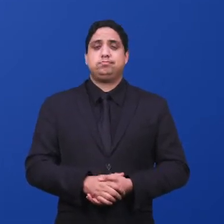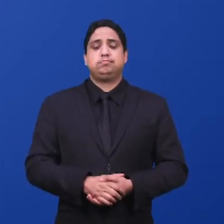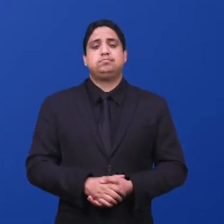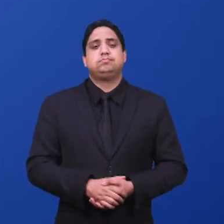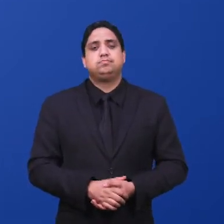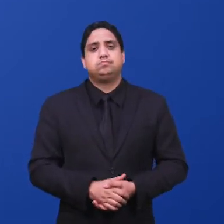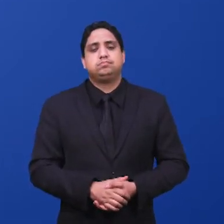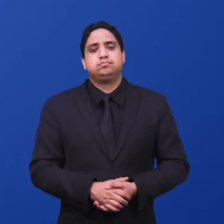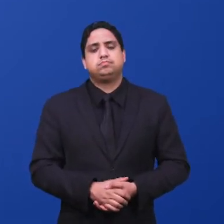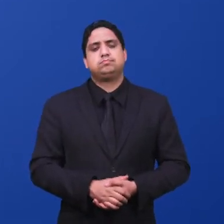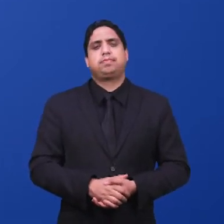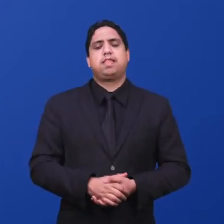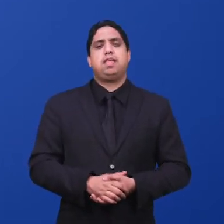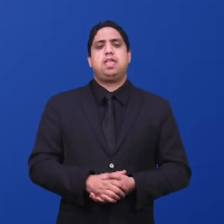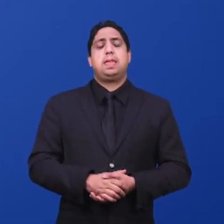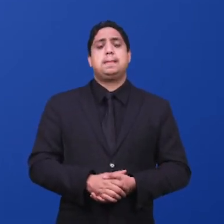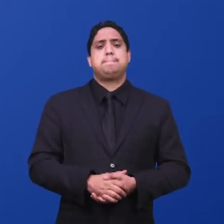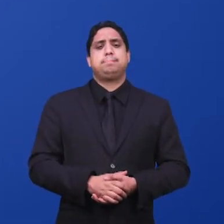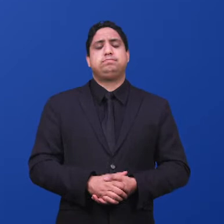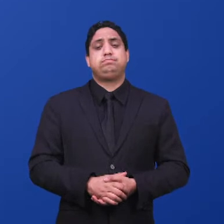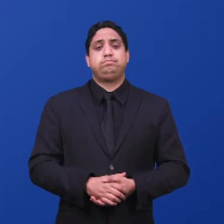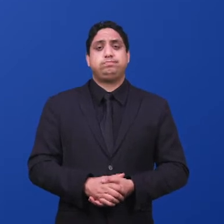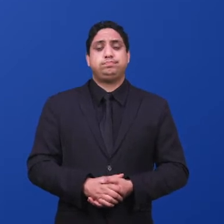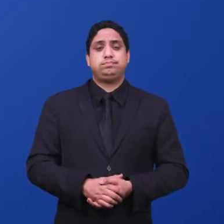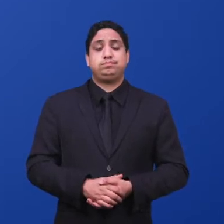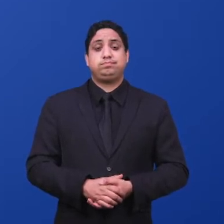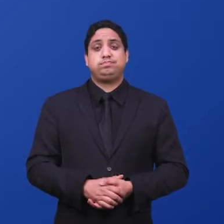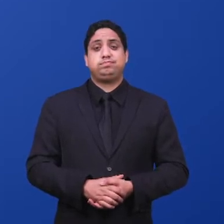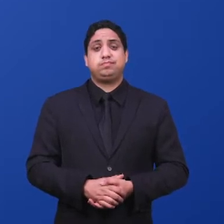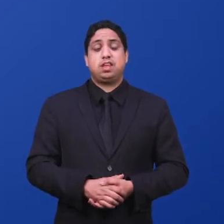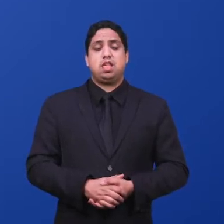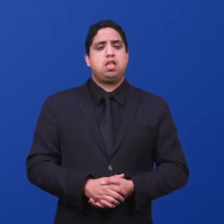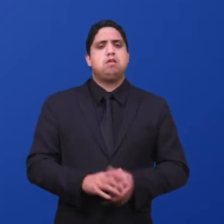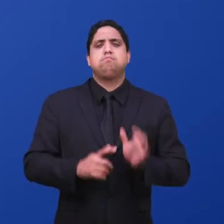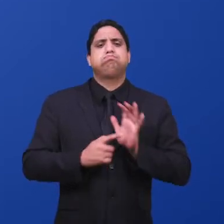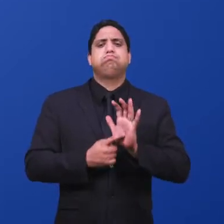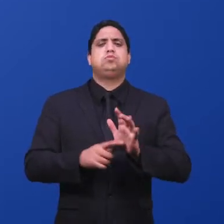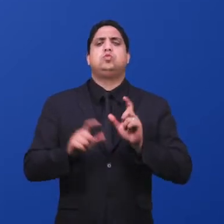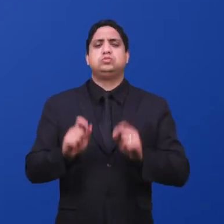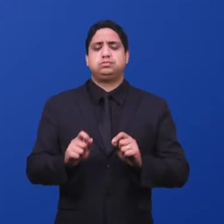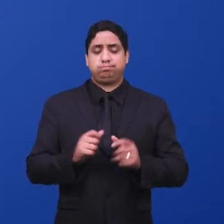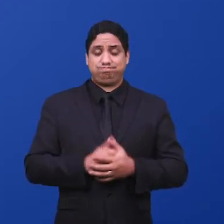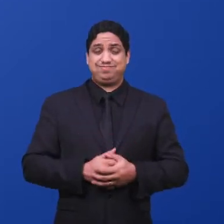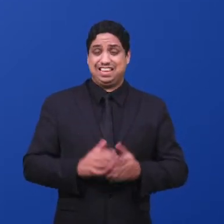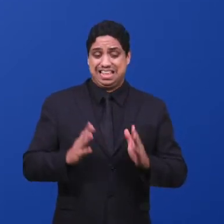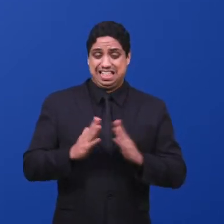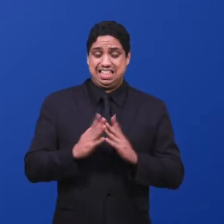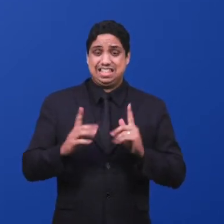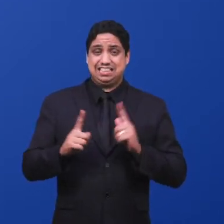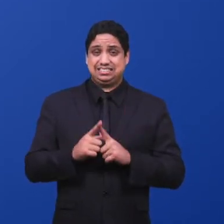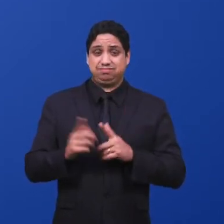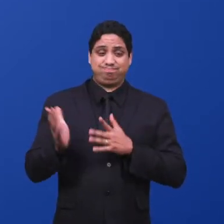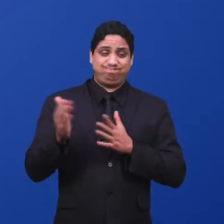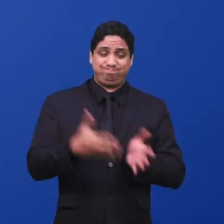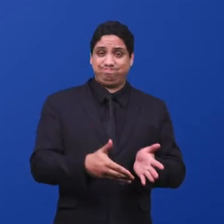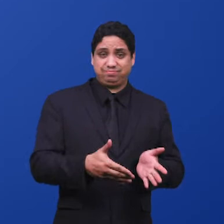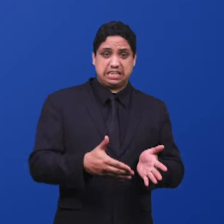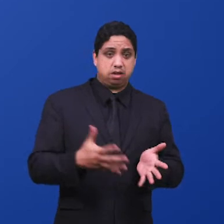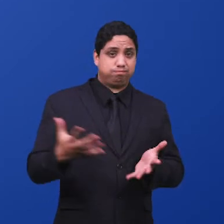Nessa expressão, mostra que a igreja infiel não foi